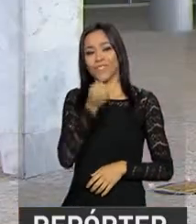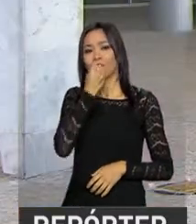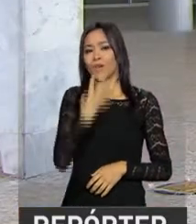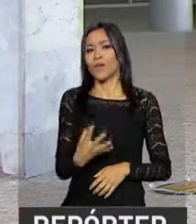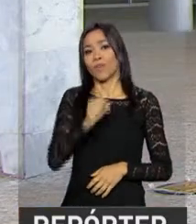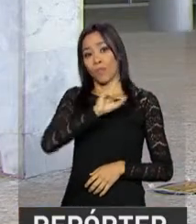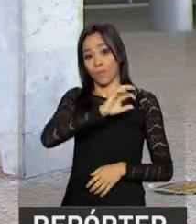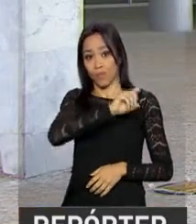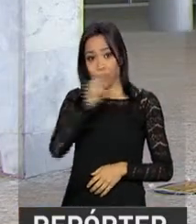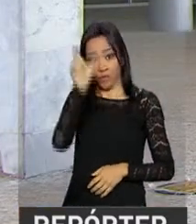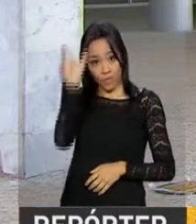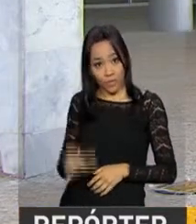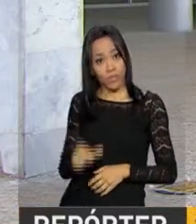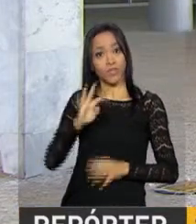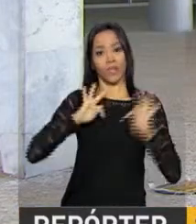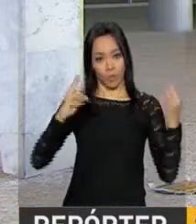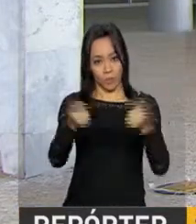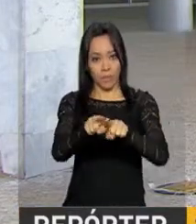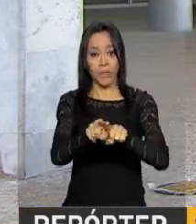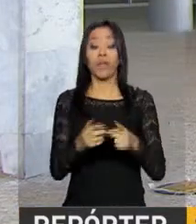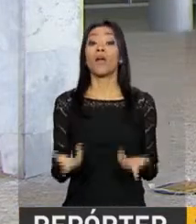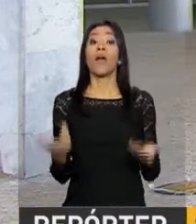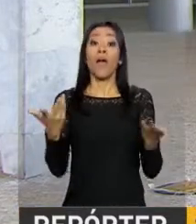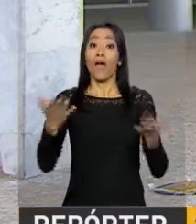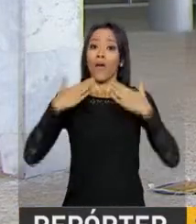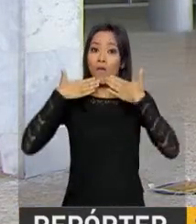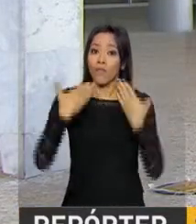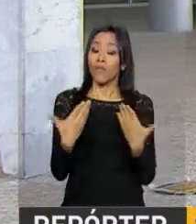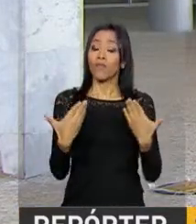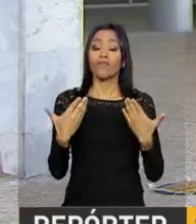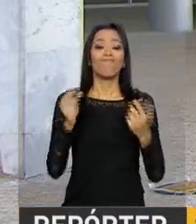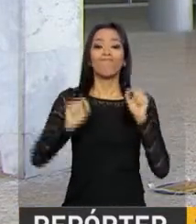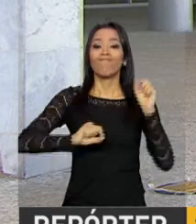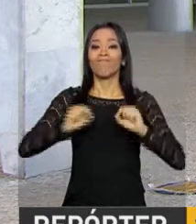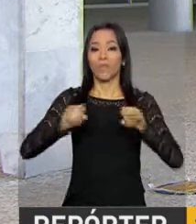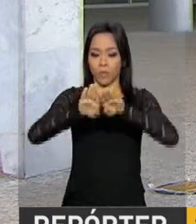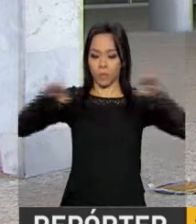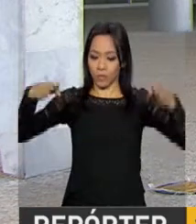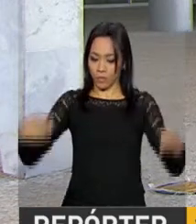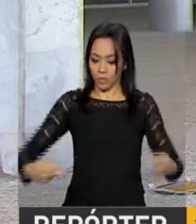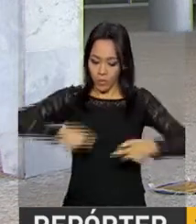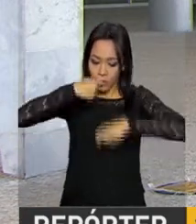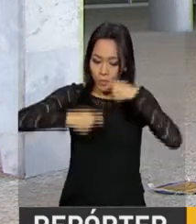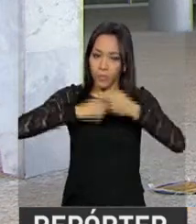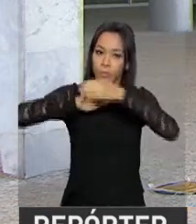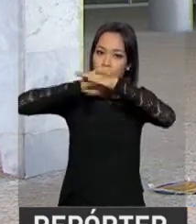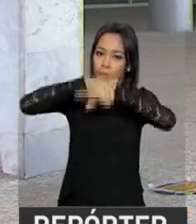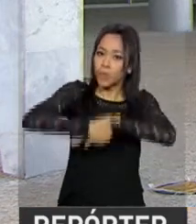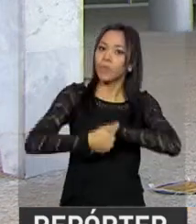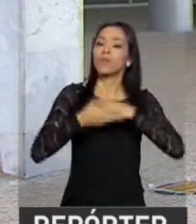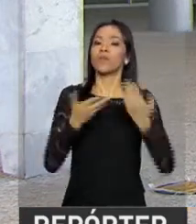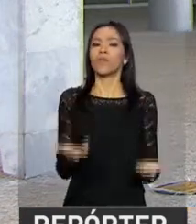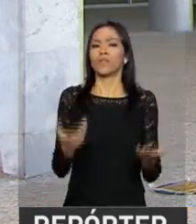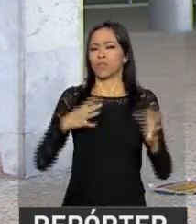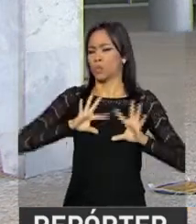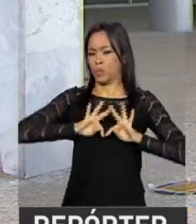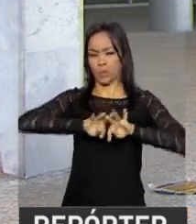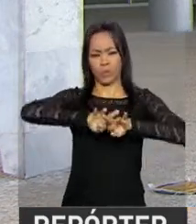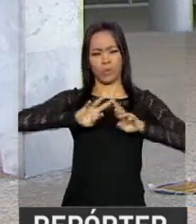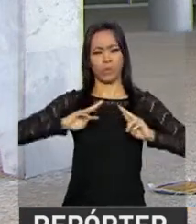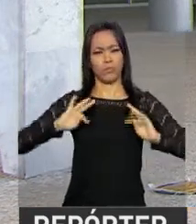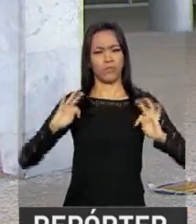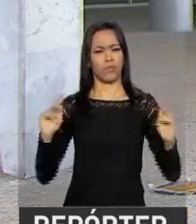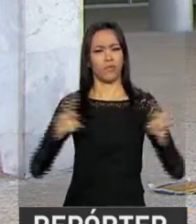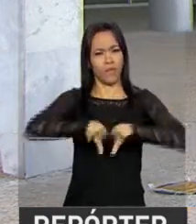dia bom dia a todos o presidente michel temer oferecerá um jantar no palácio da alvorada toda a base aliada do governo participou inclusive